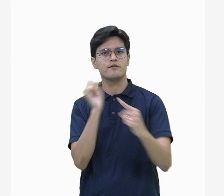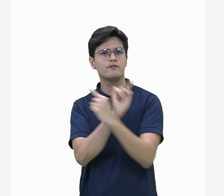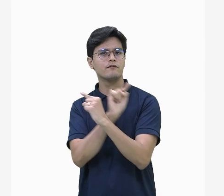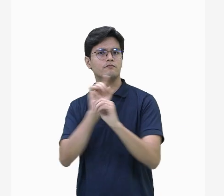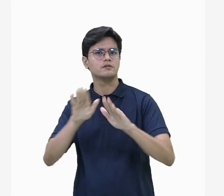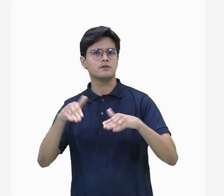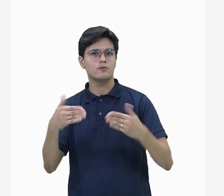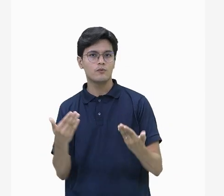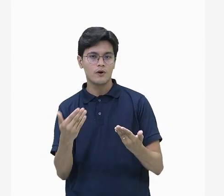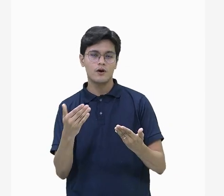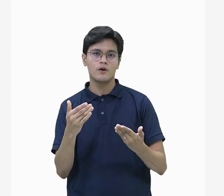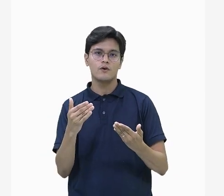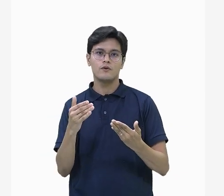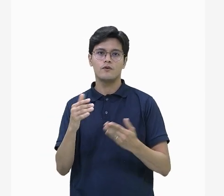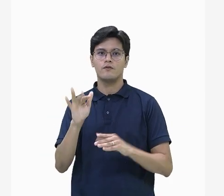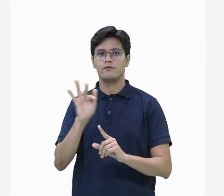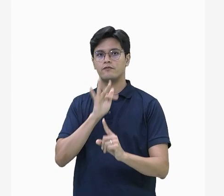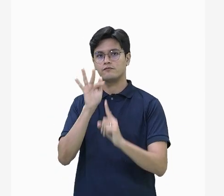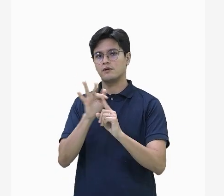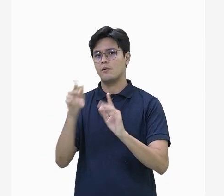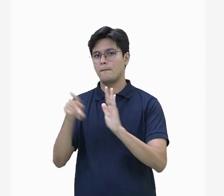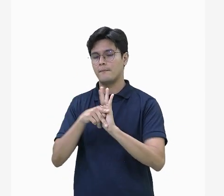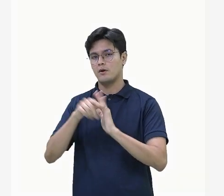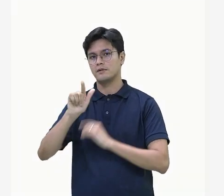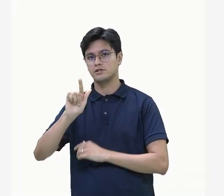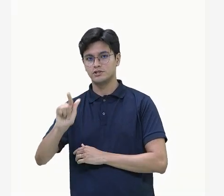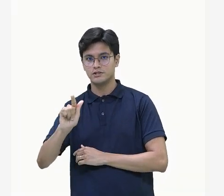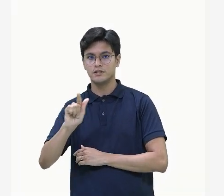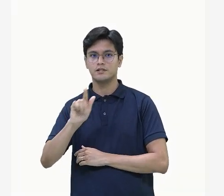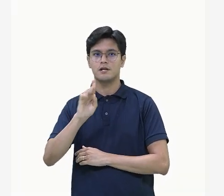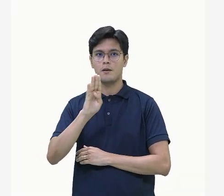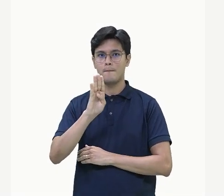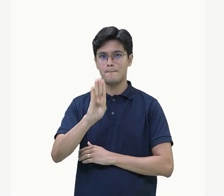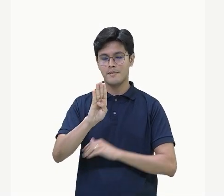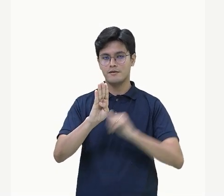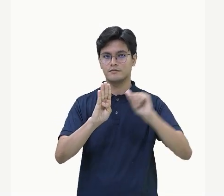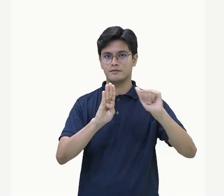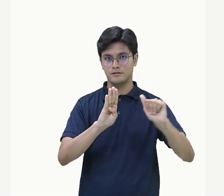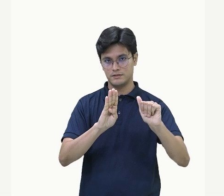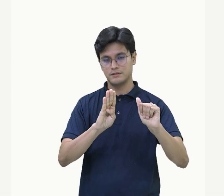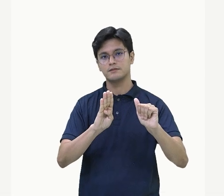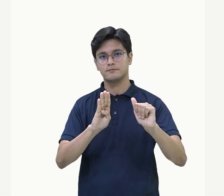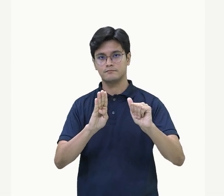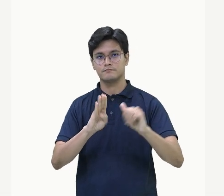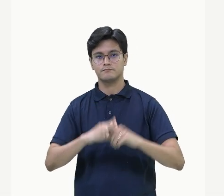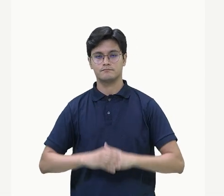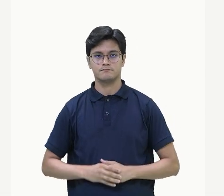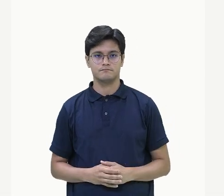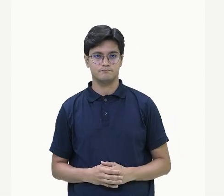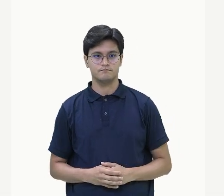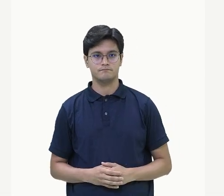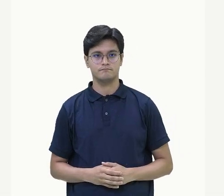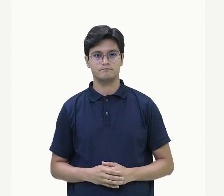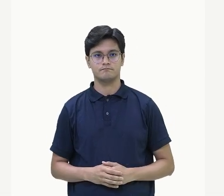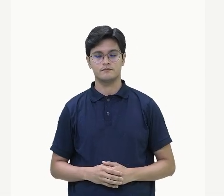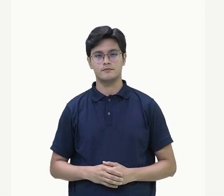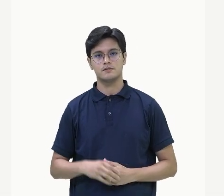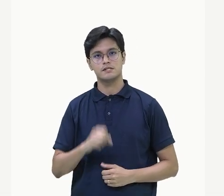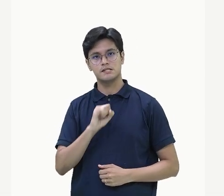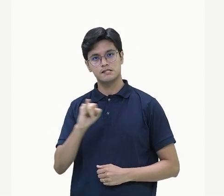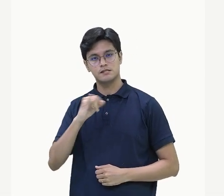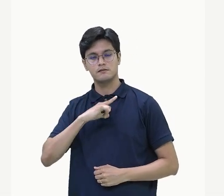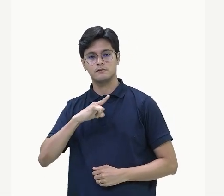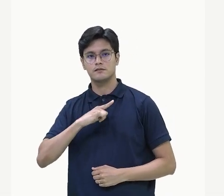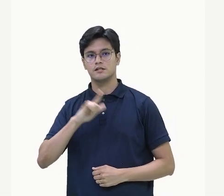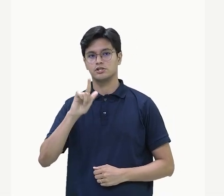função g de b em a. Quando a gente tem g de f de x igual a x